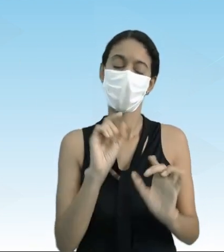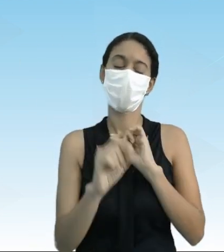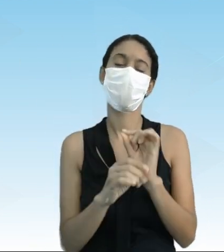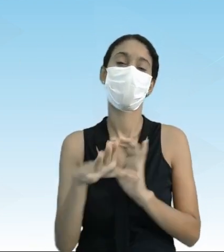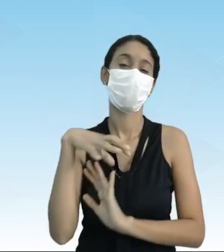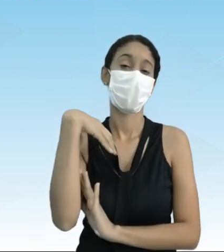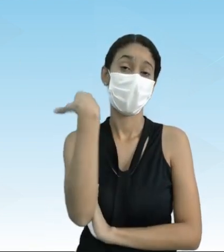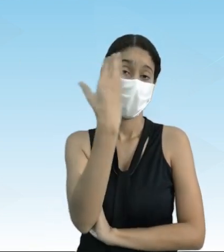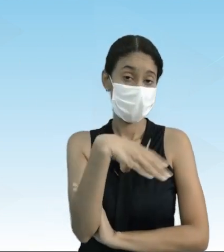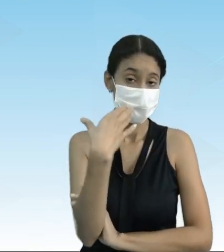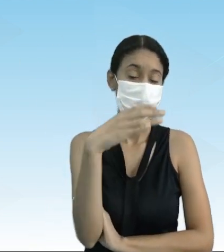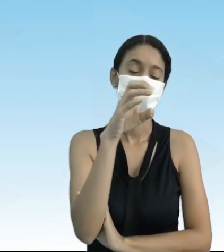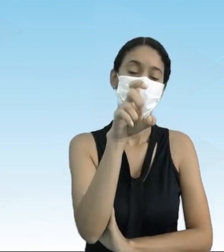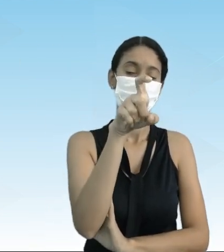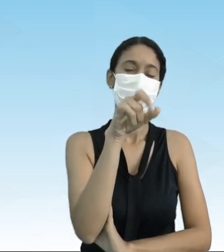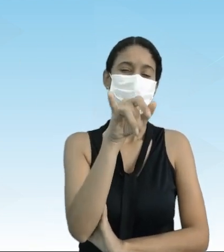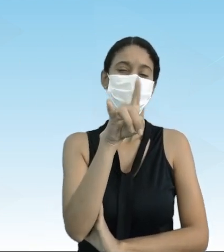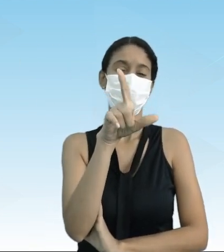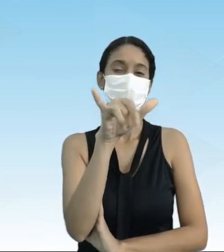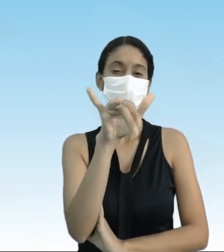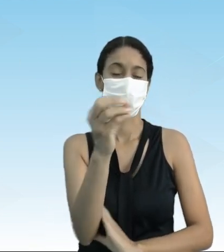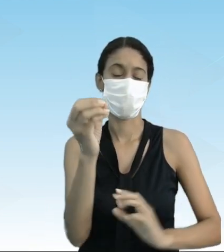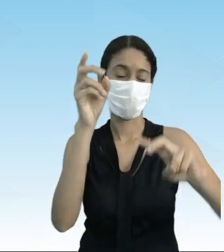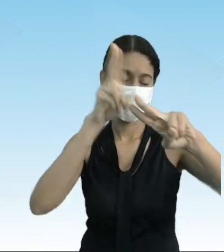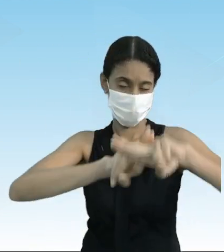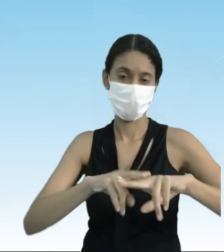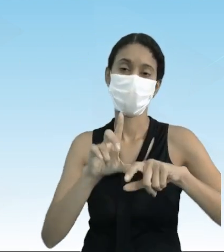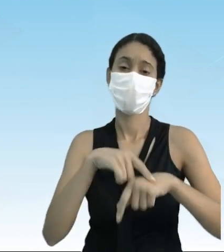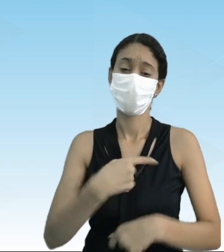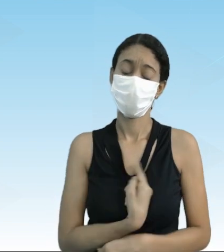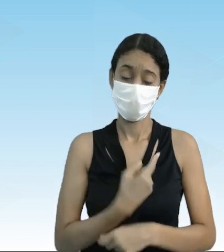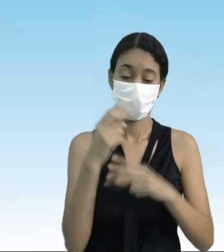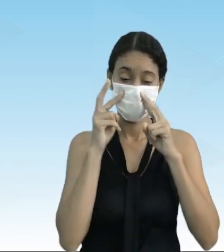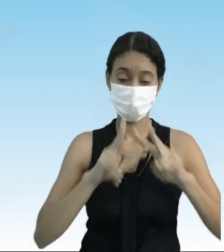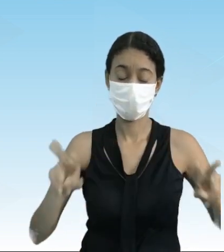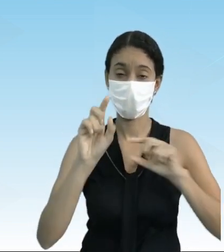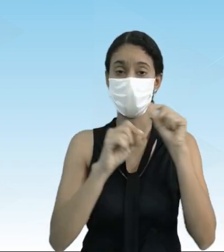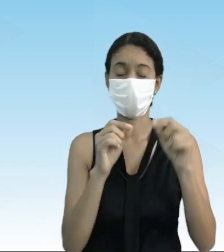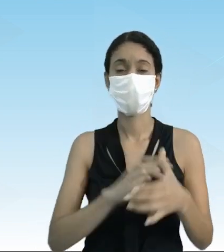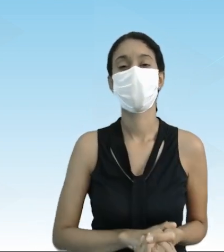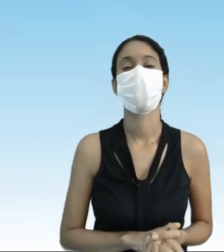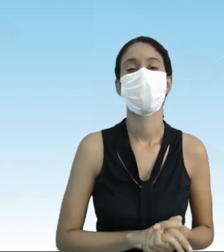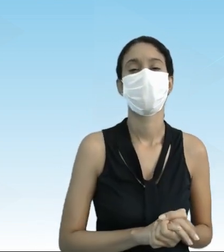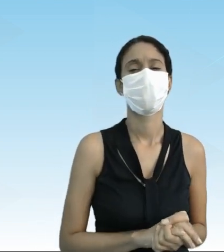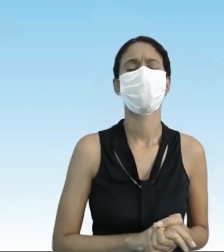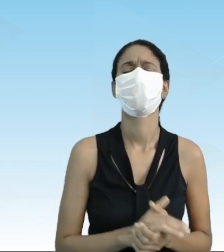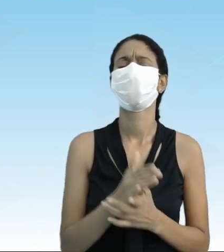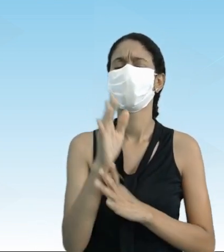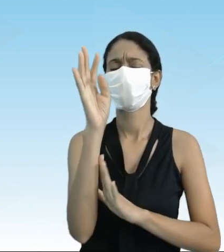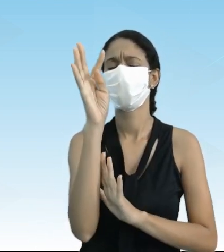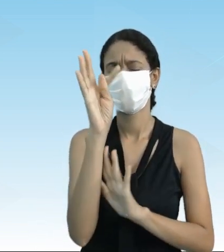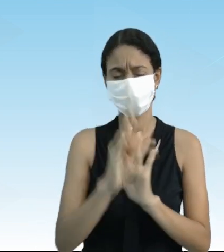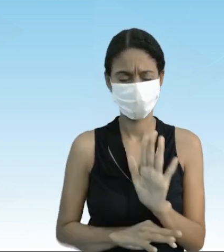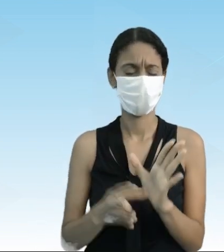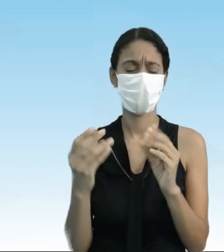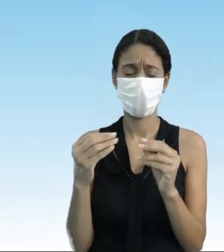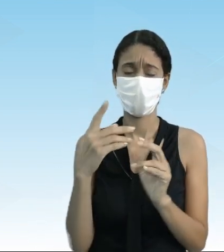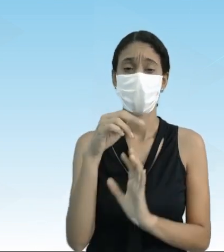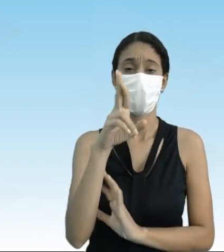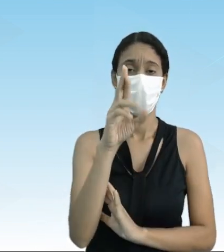estudado e a ser abordado. E lembrar que no TCF haverá o trabalho escrito e a